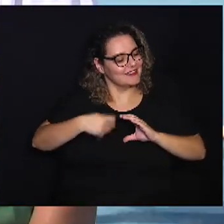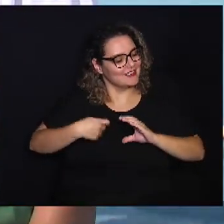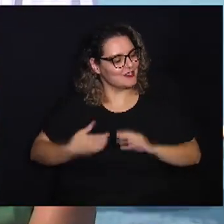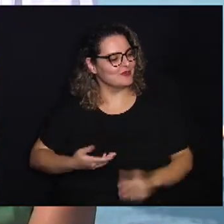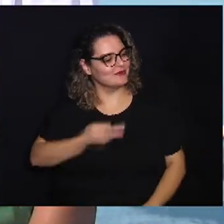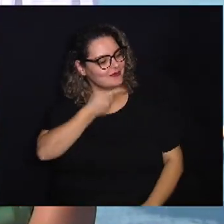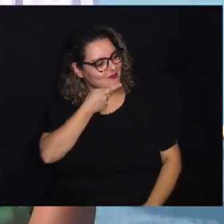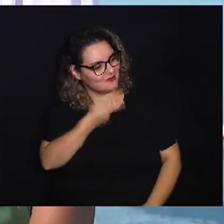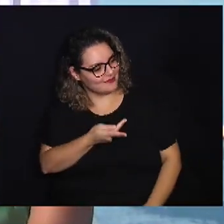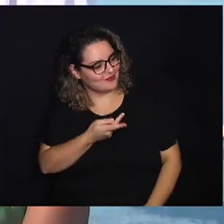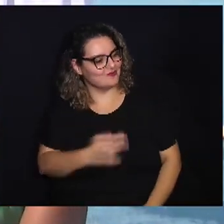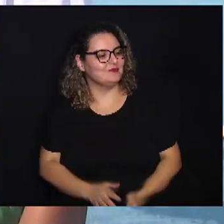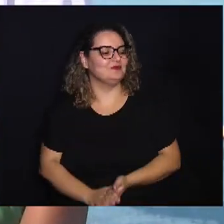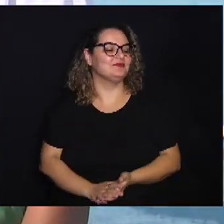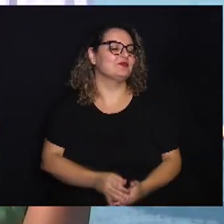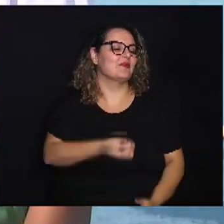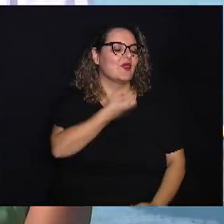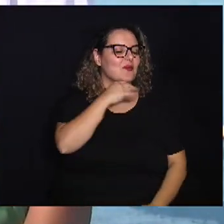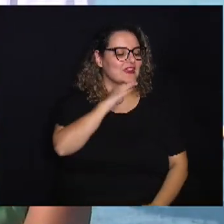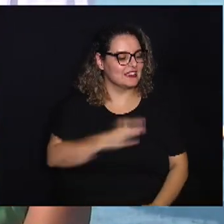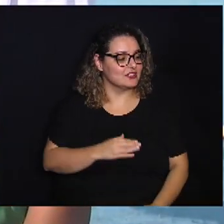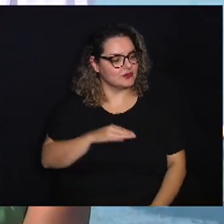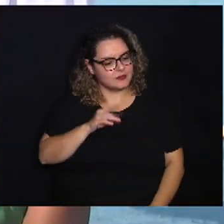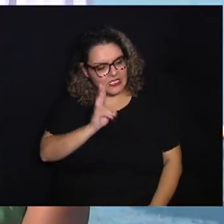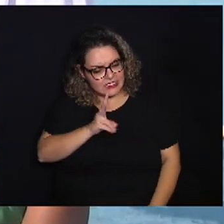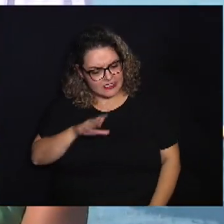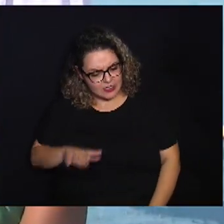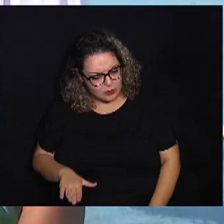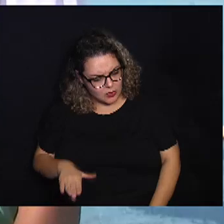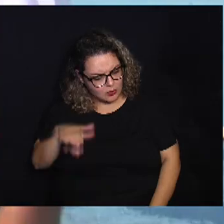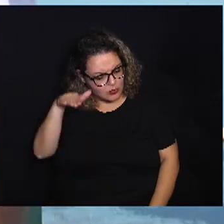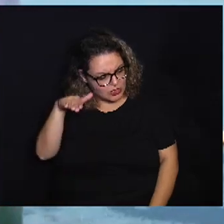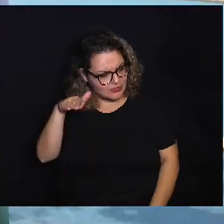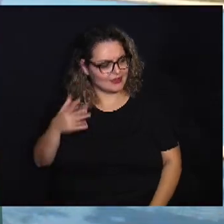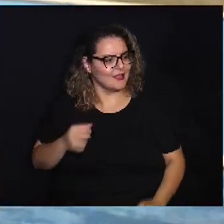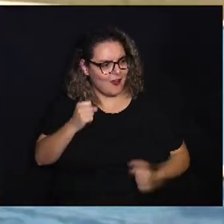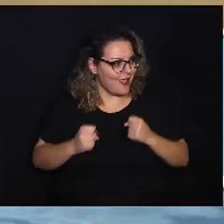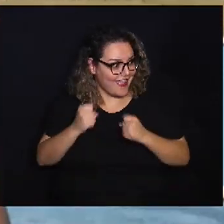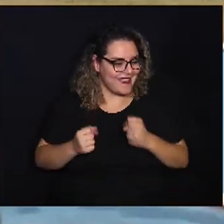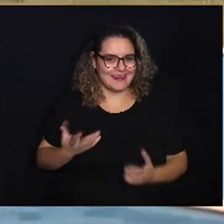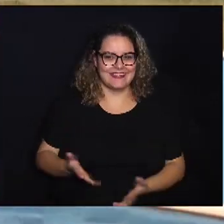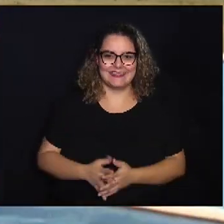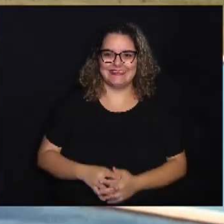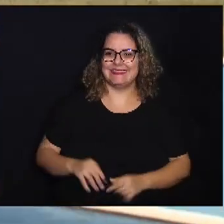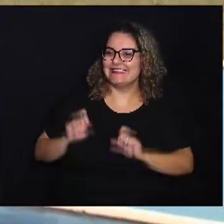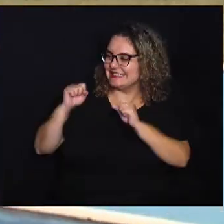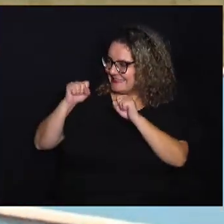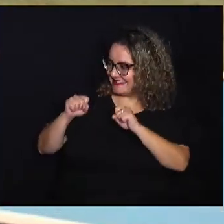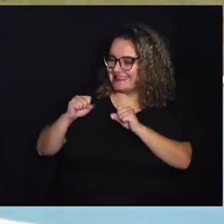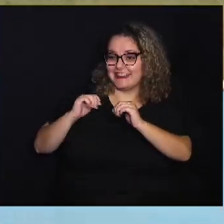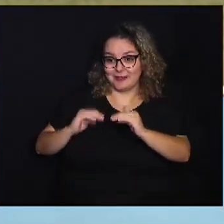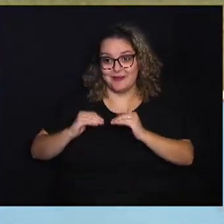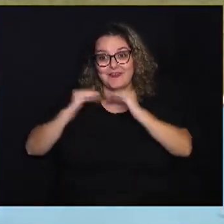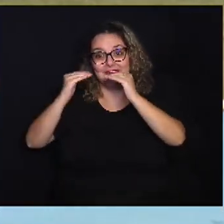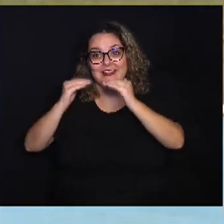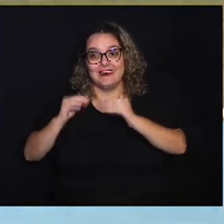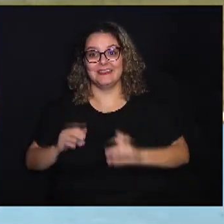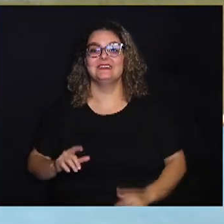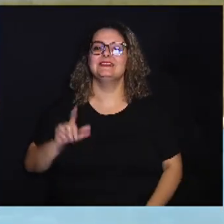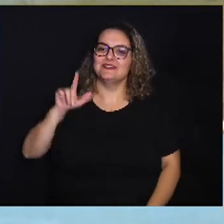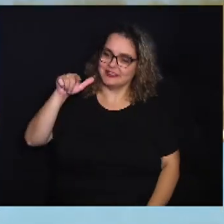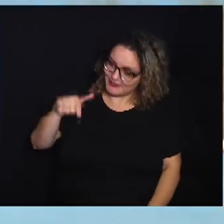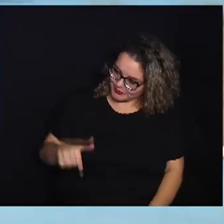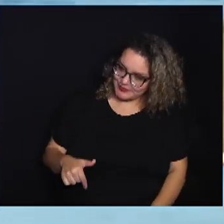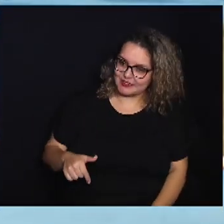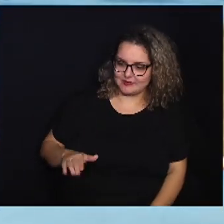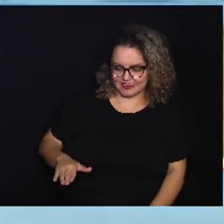Atleta de alto rendimento, desde pequenininha, sempre saiu correndo por aí. O alto rendimento ele vem depois, mas desde pequenininha sempre